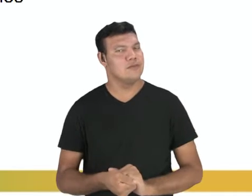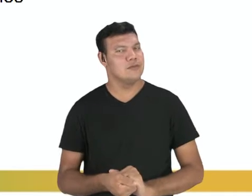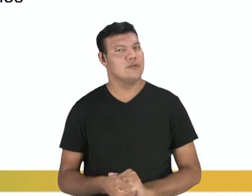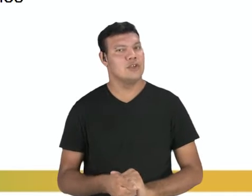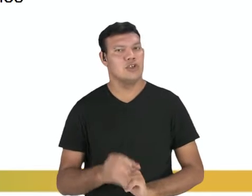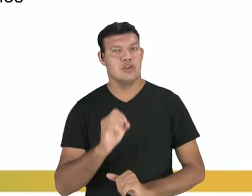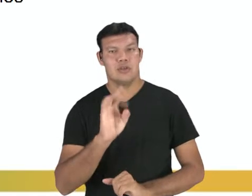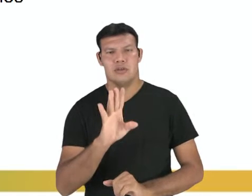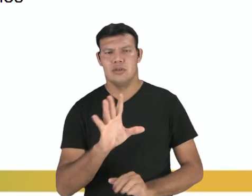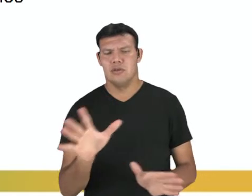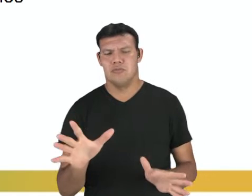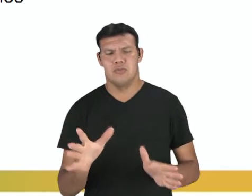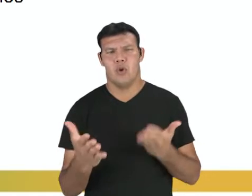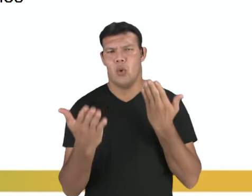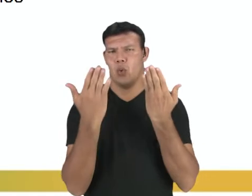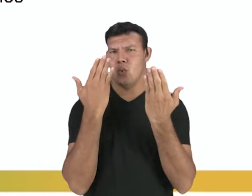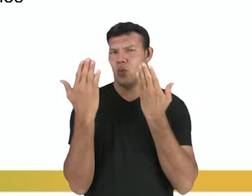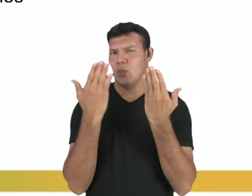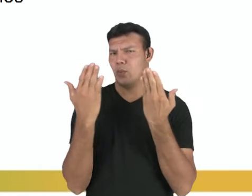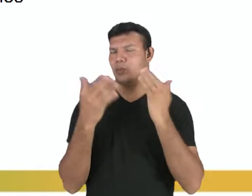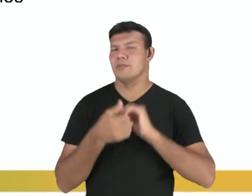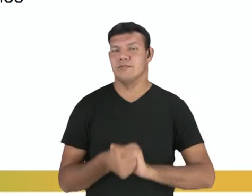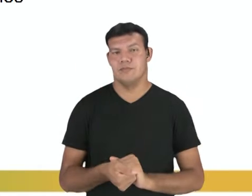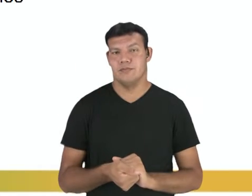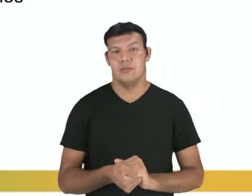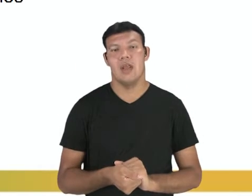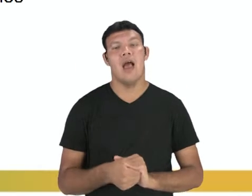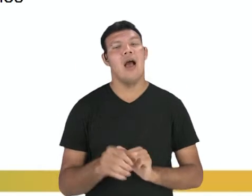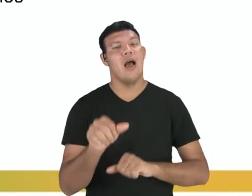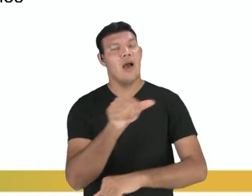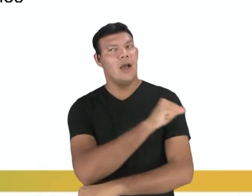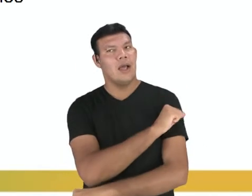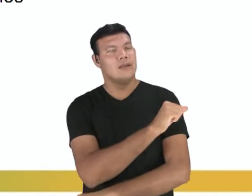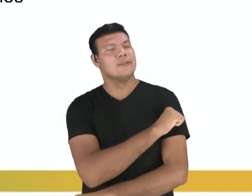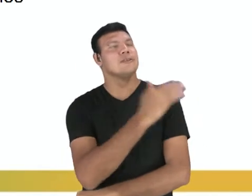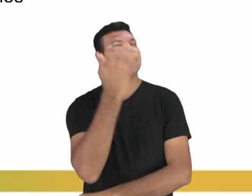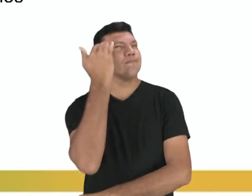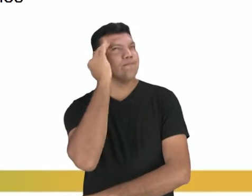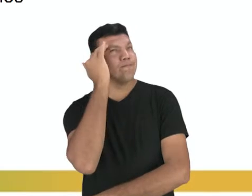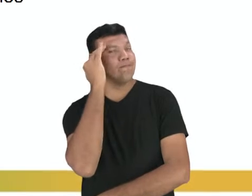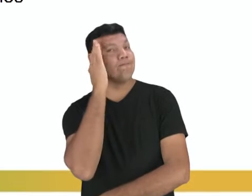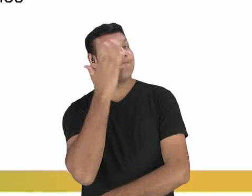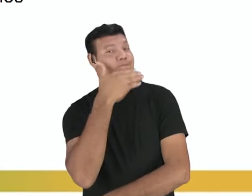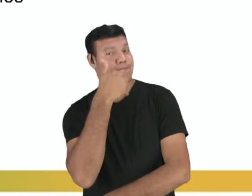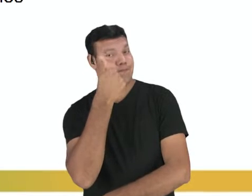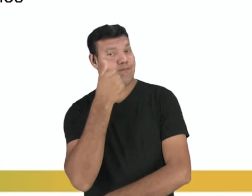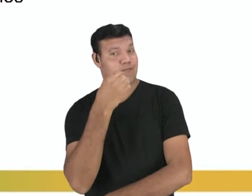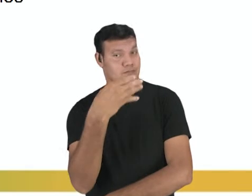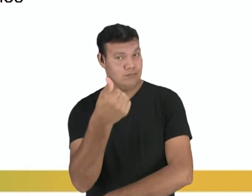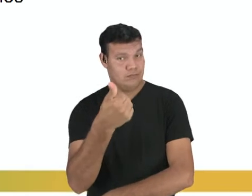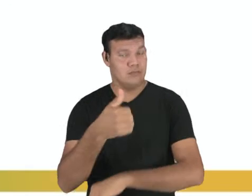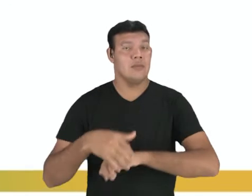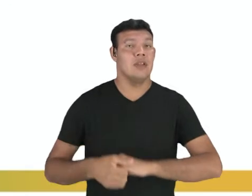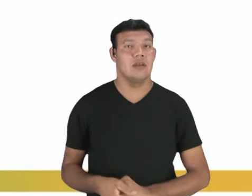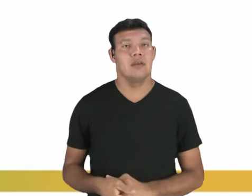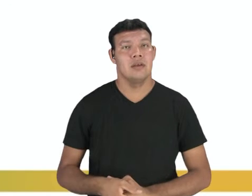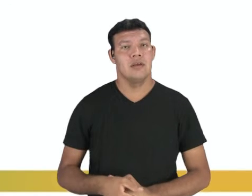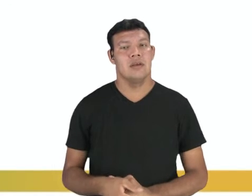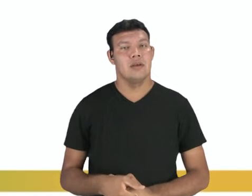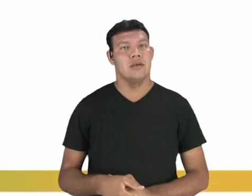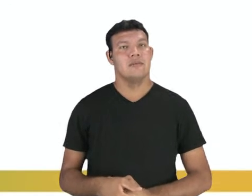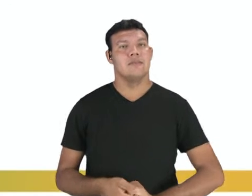é uma maneira de fazermos uma comparação para que o aluno tem a facilidade de entender tudo bem Ah o